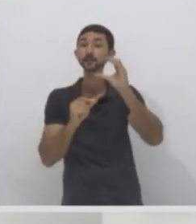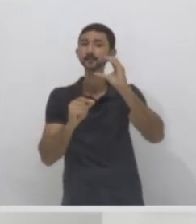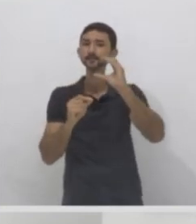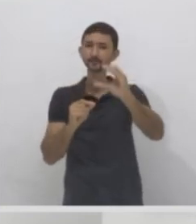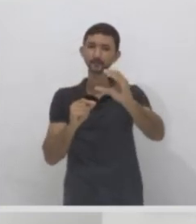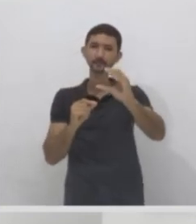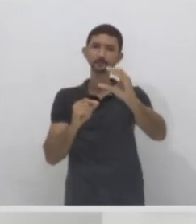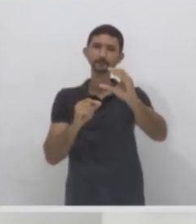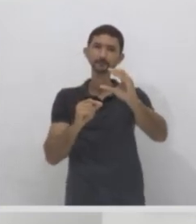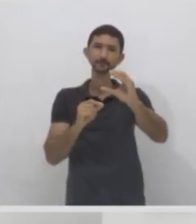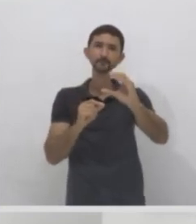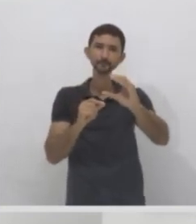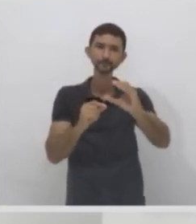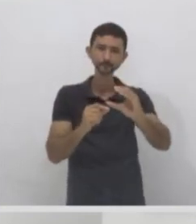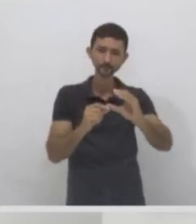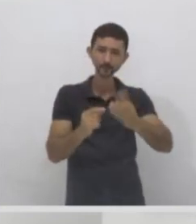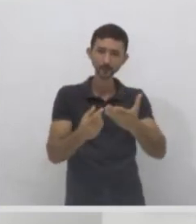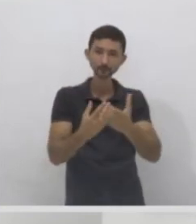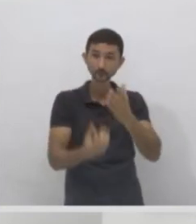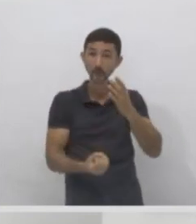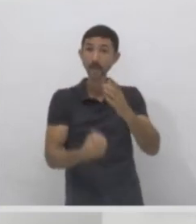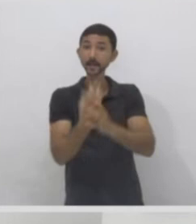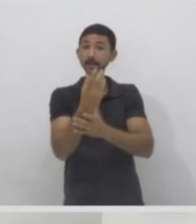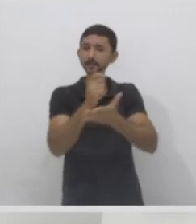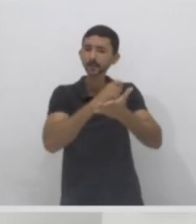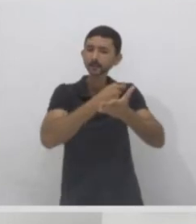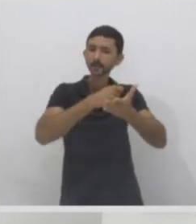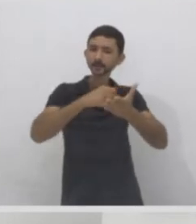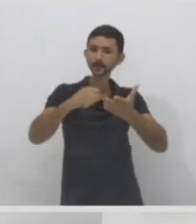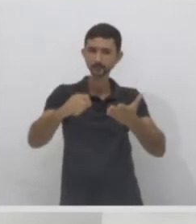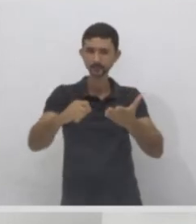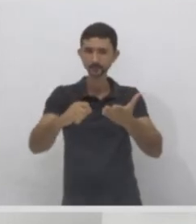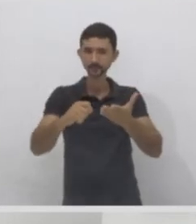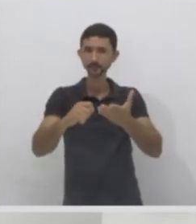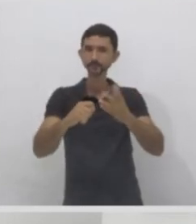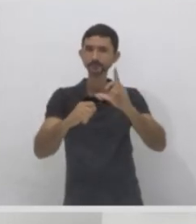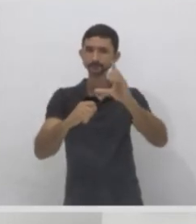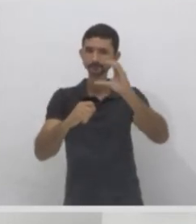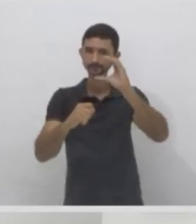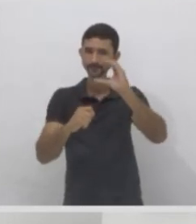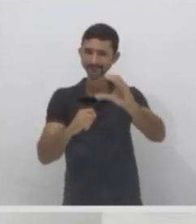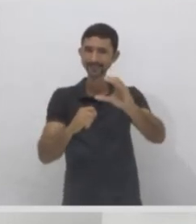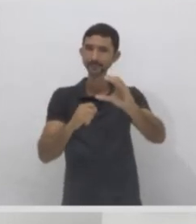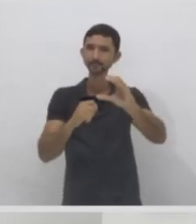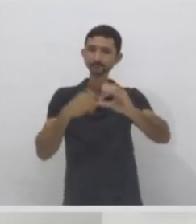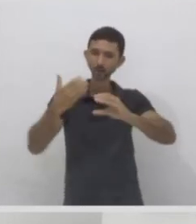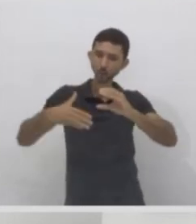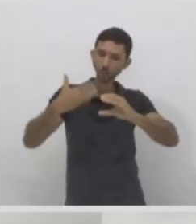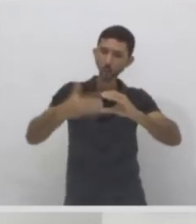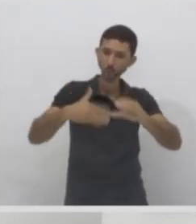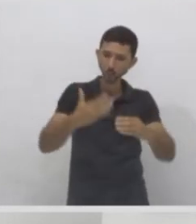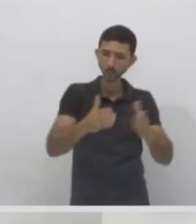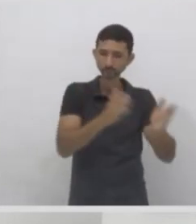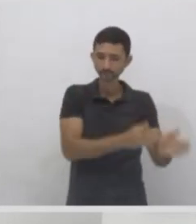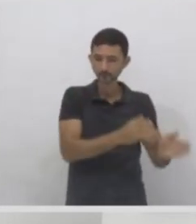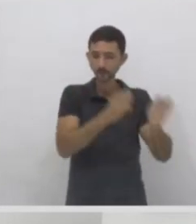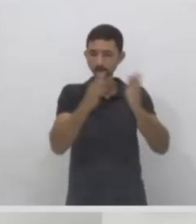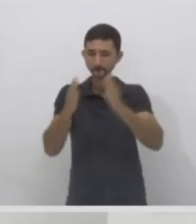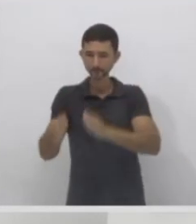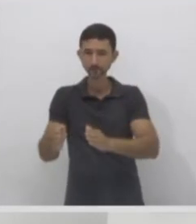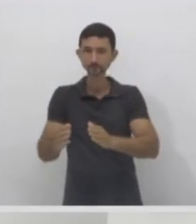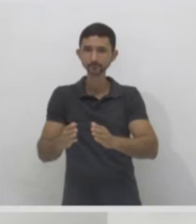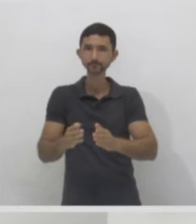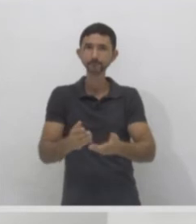com a história tradicional, foi a invenção da escrita que marcou a passagem da pré-história para a